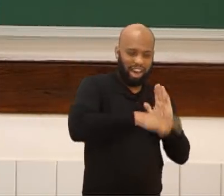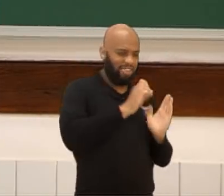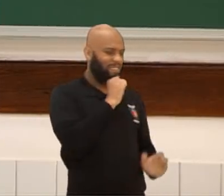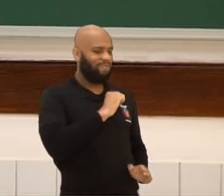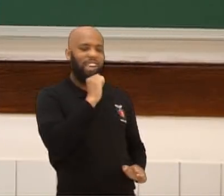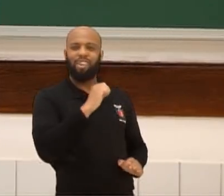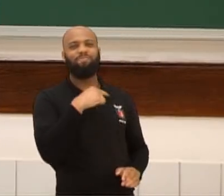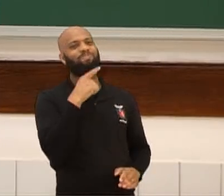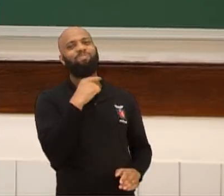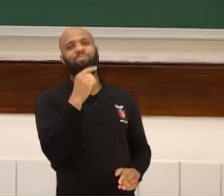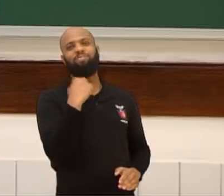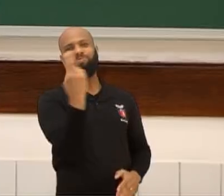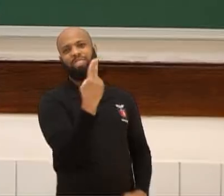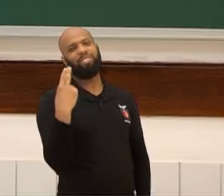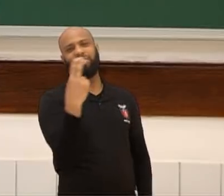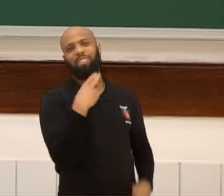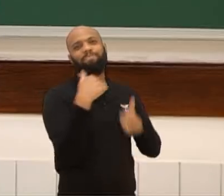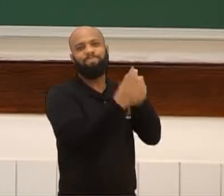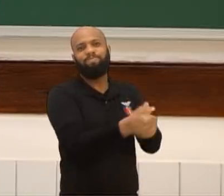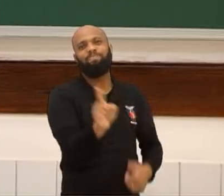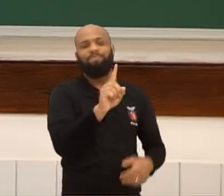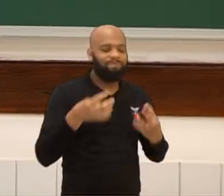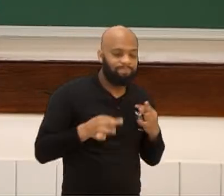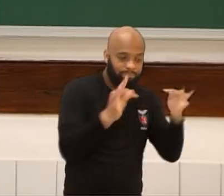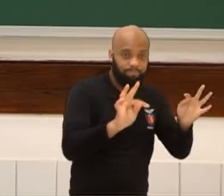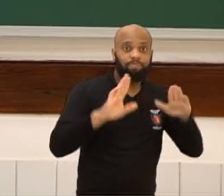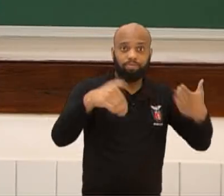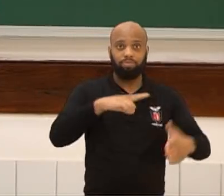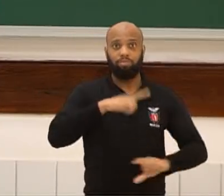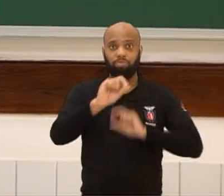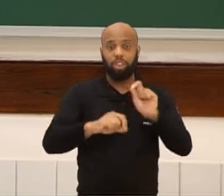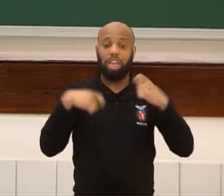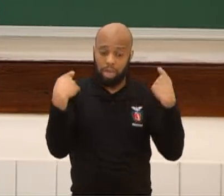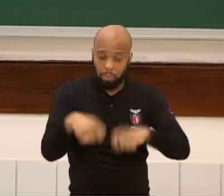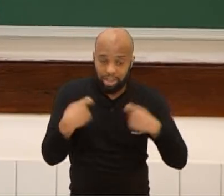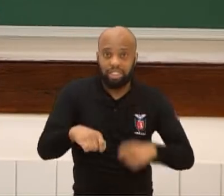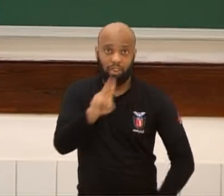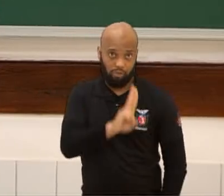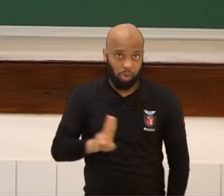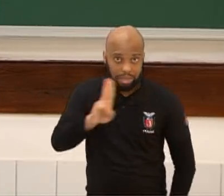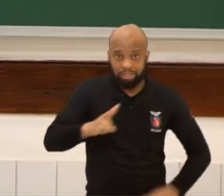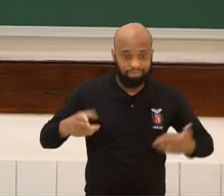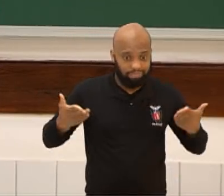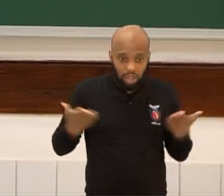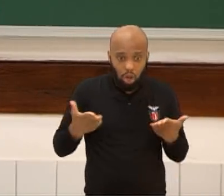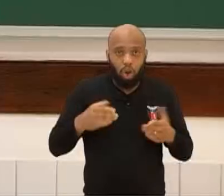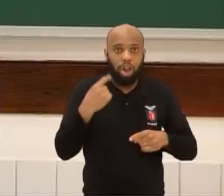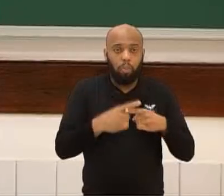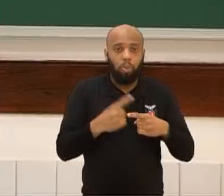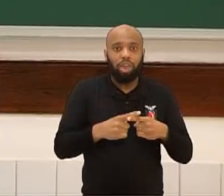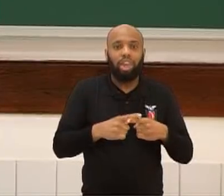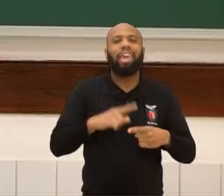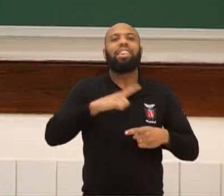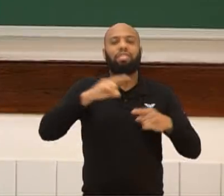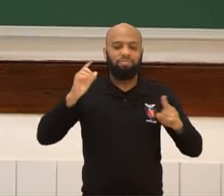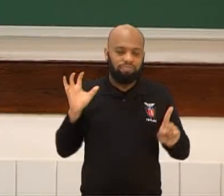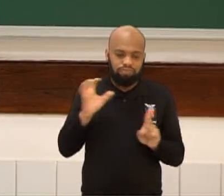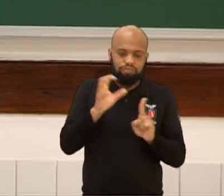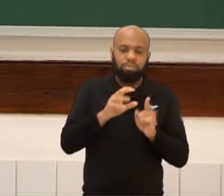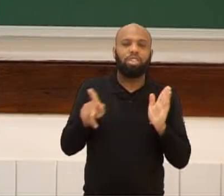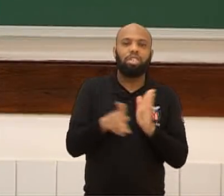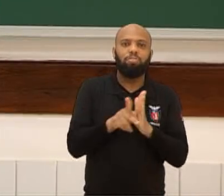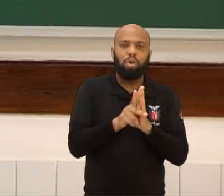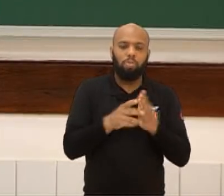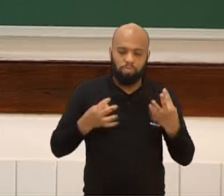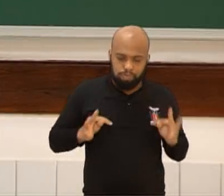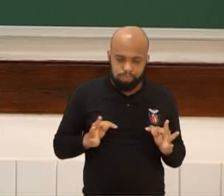porque todo mundo tinha o WhatsApp e a gente não tinha. Então, foi uma necessidade que foi colocada com a mudança da tecnologia